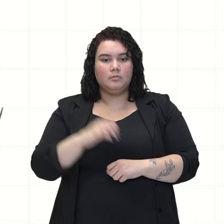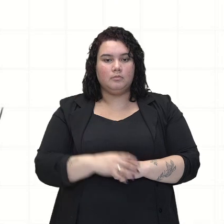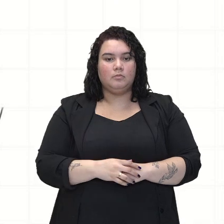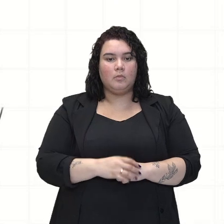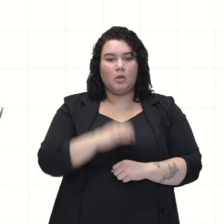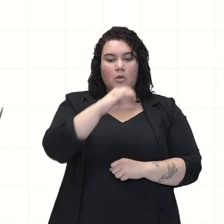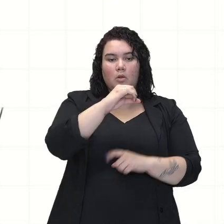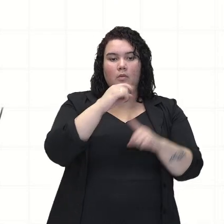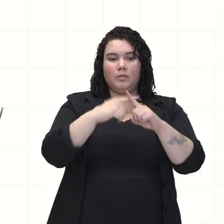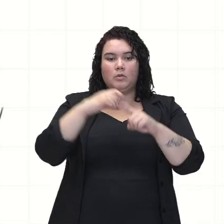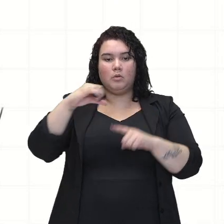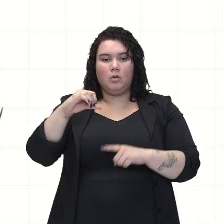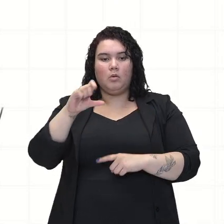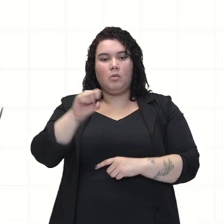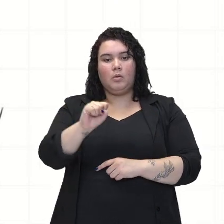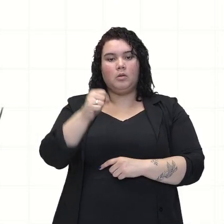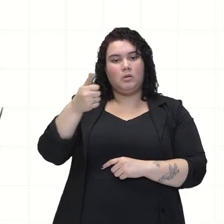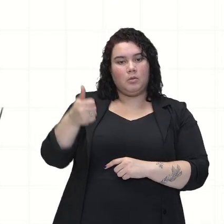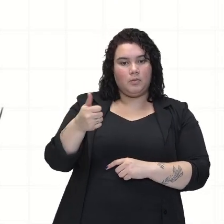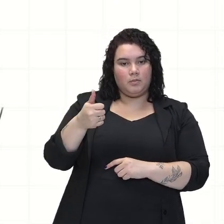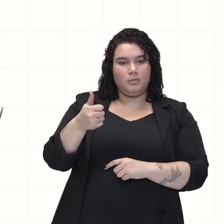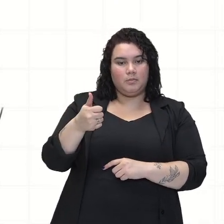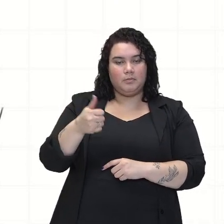9 vezes 9, 81.